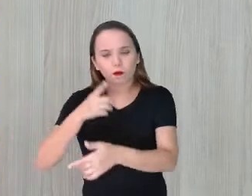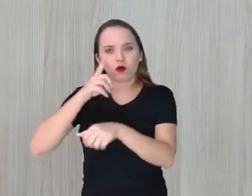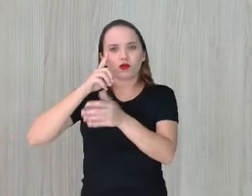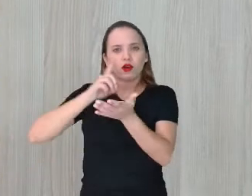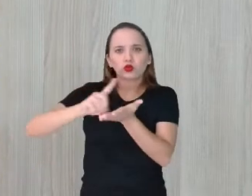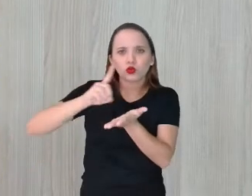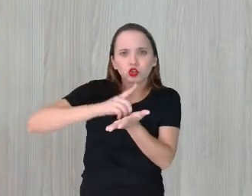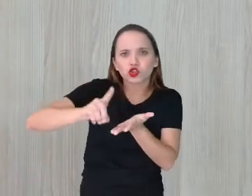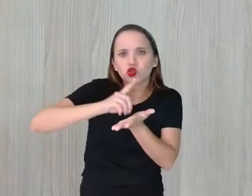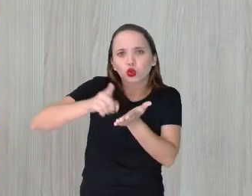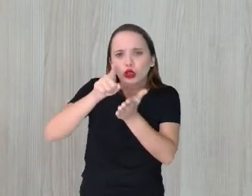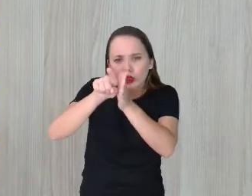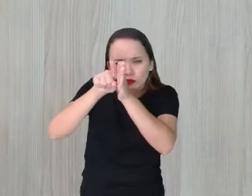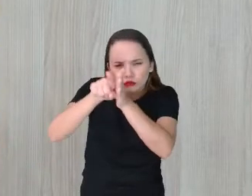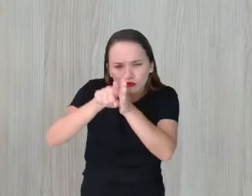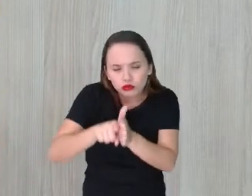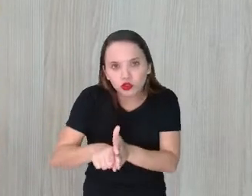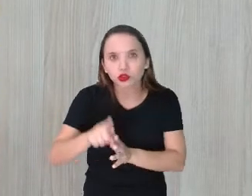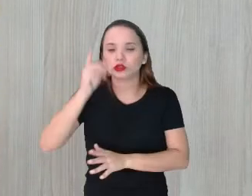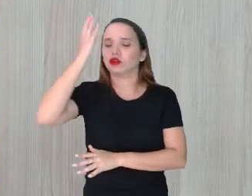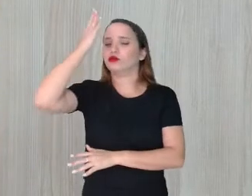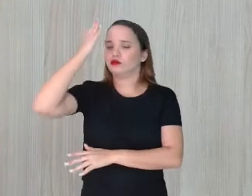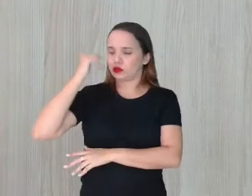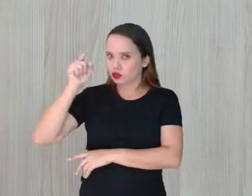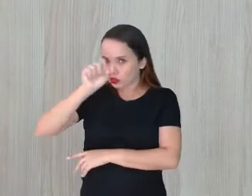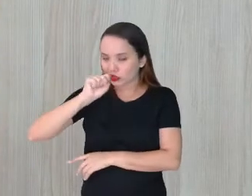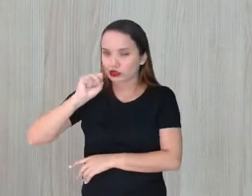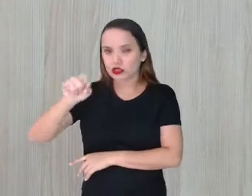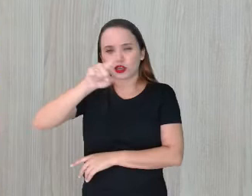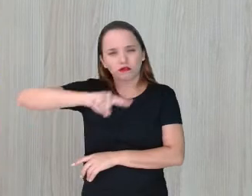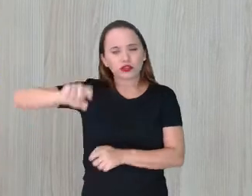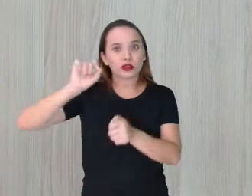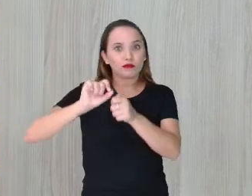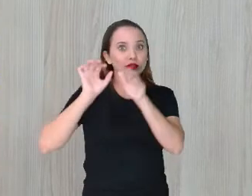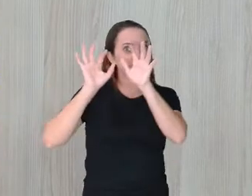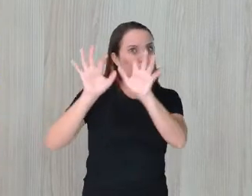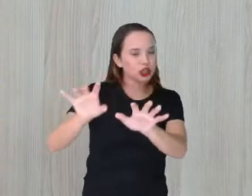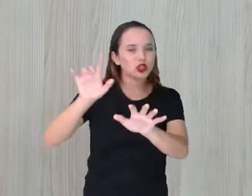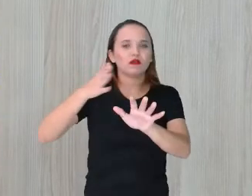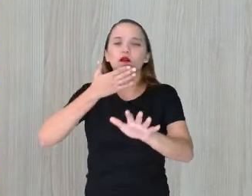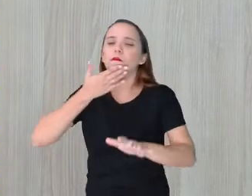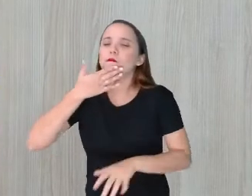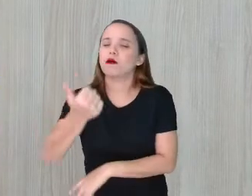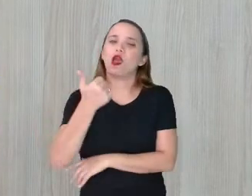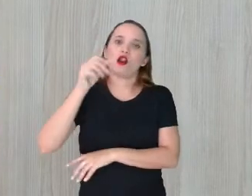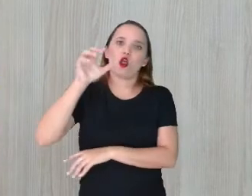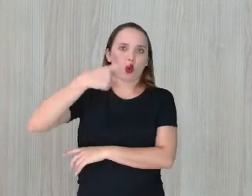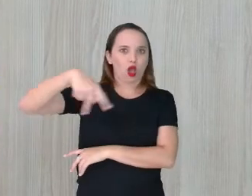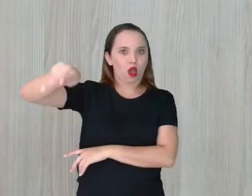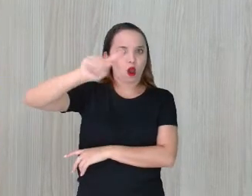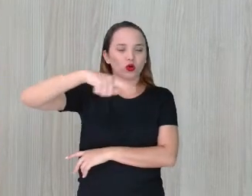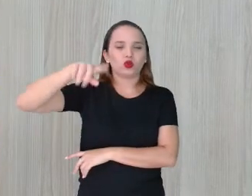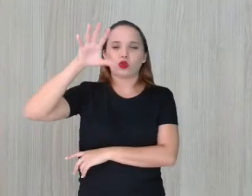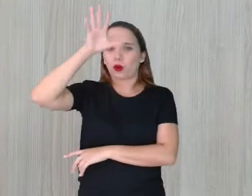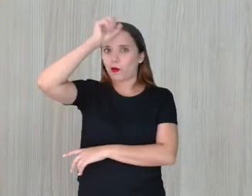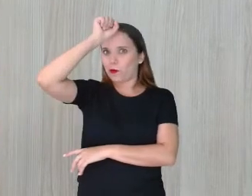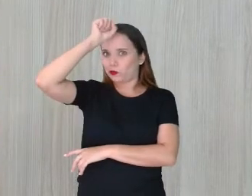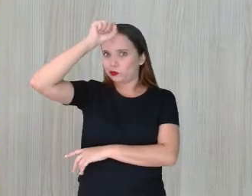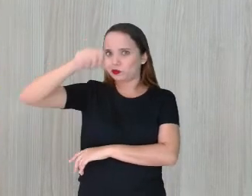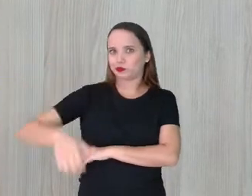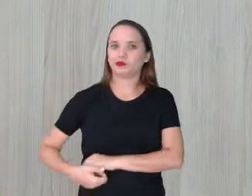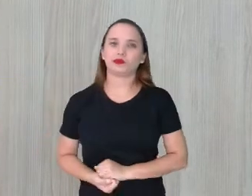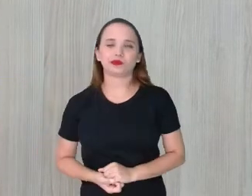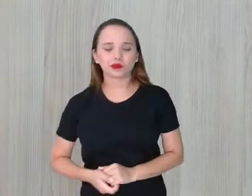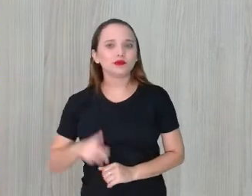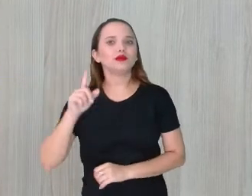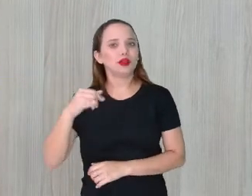significado. Eu garanto a vocês que vocês fazendo isso, vai melhorar mais ainda o aprendizado de vocês. Então, é muito